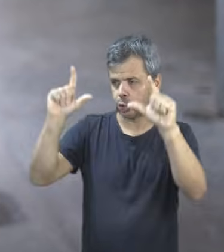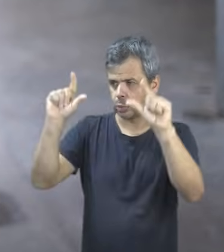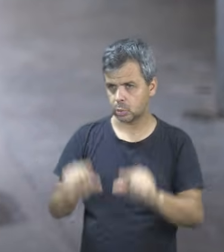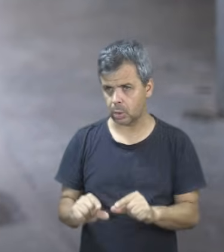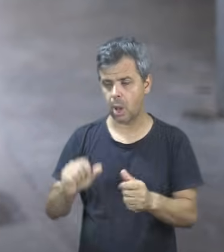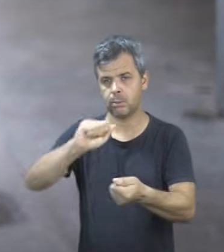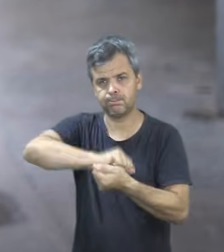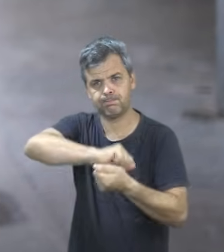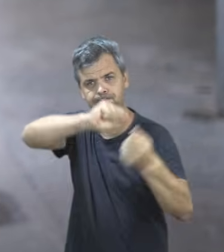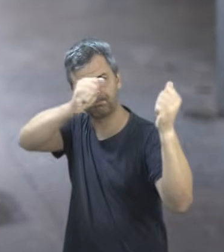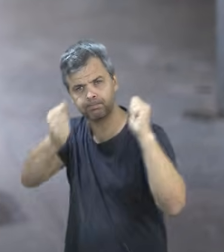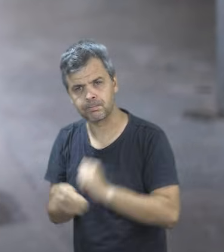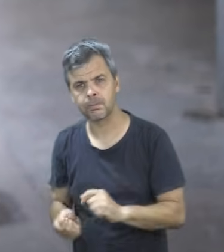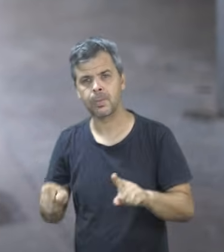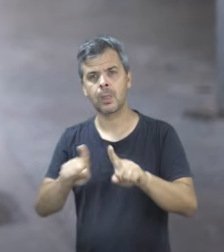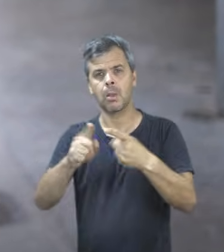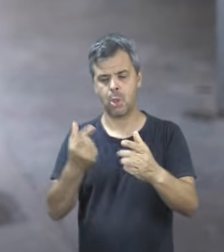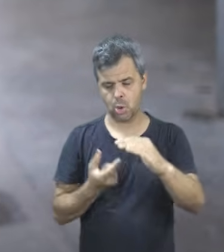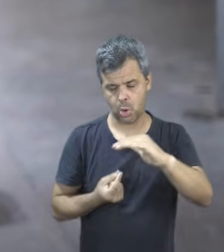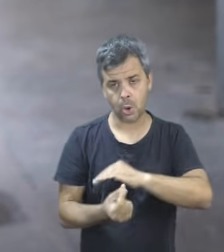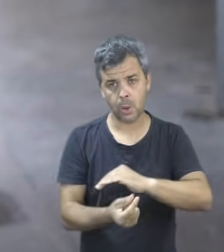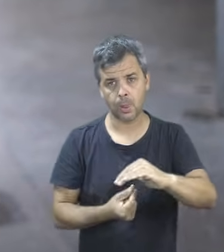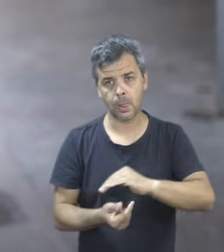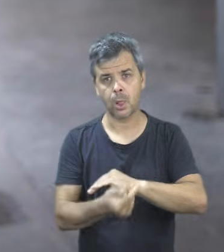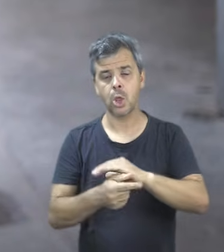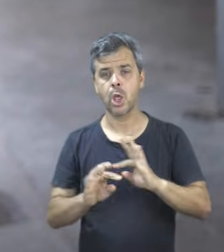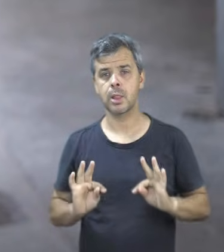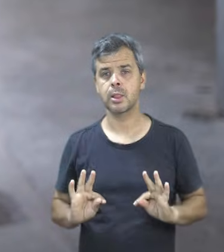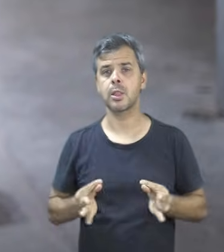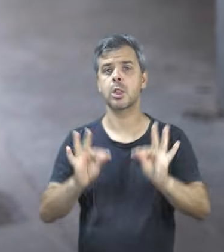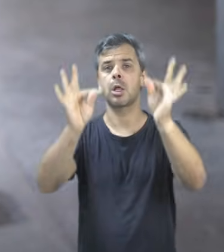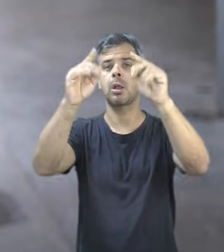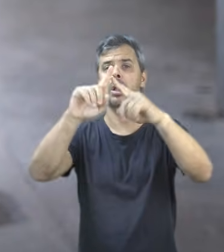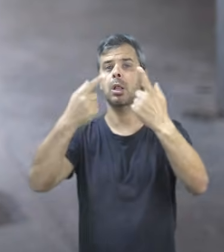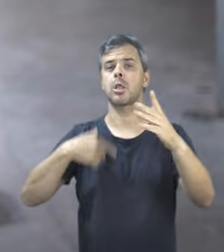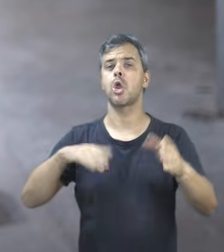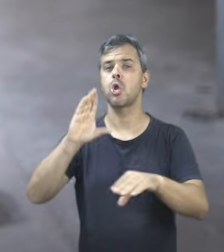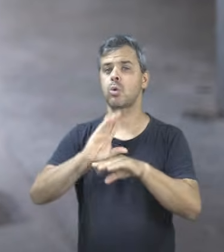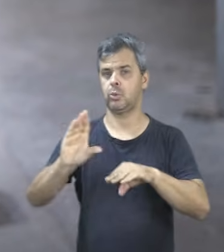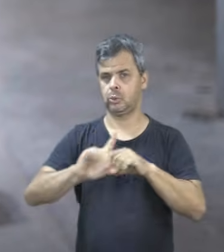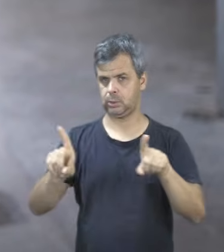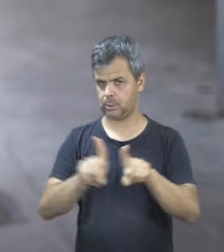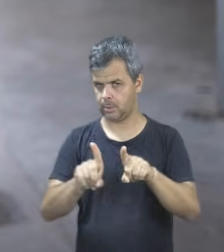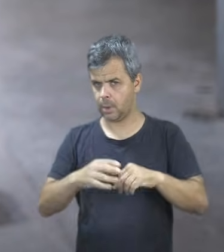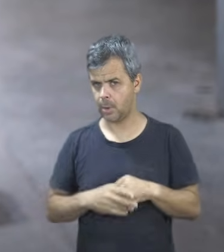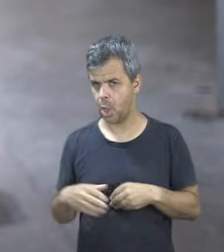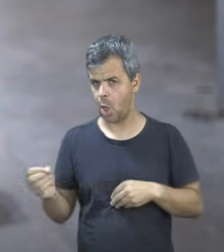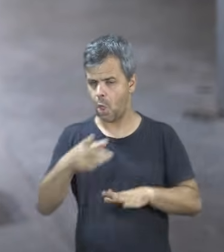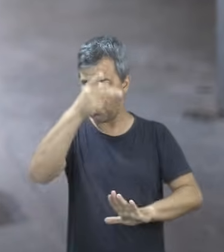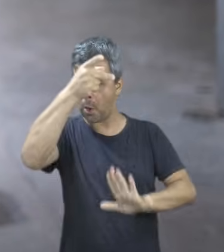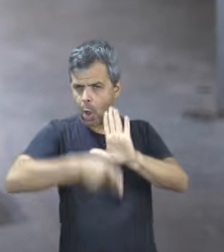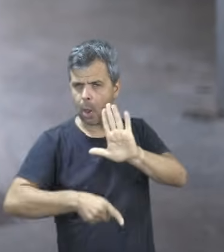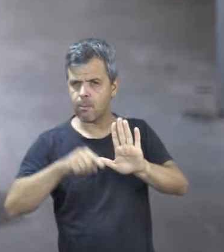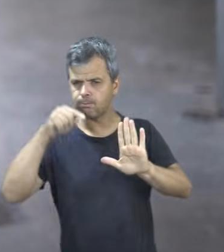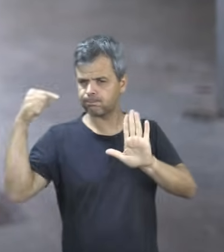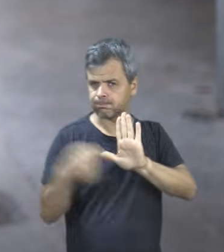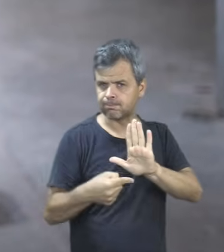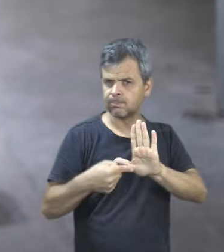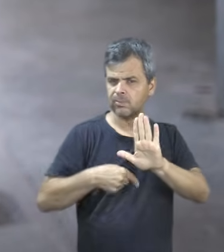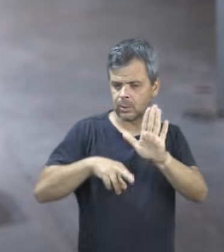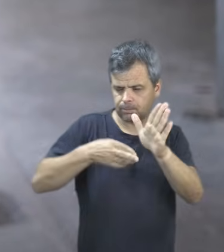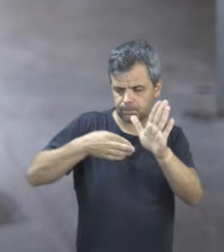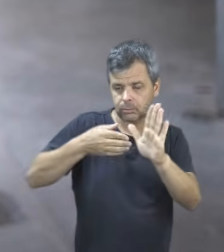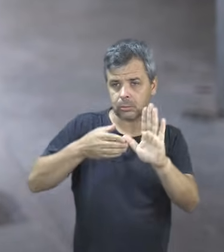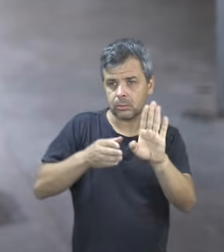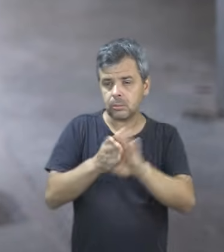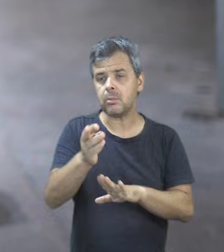e adaptação até financiamento, tecnologia e capacitação. O novo plano deve estabelecer